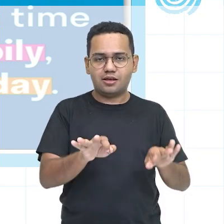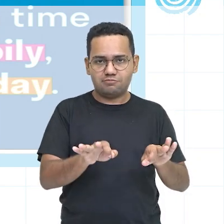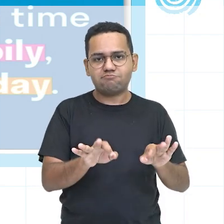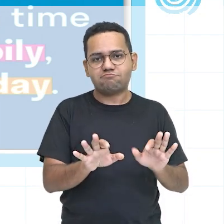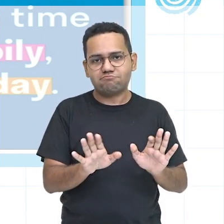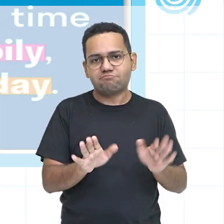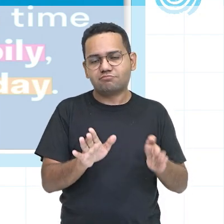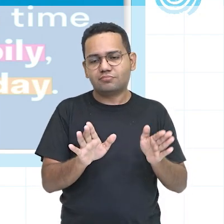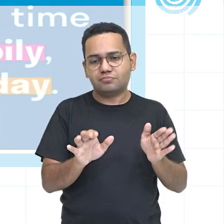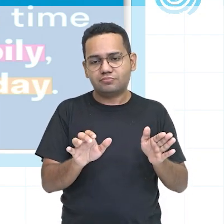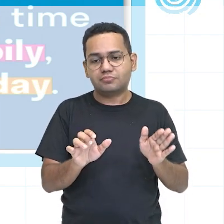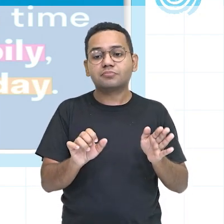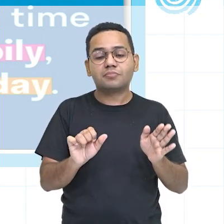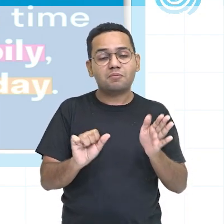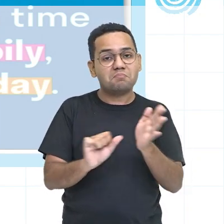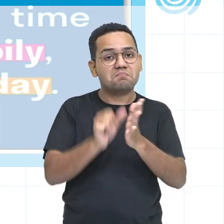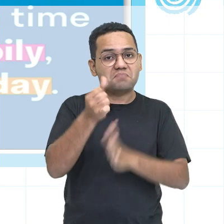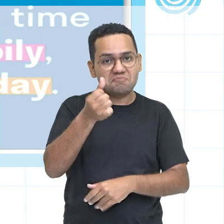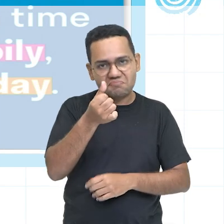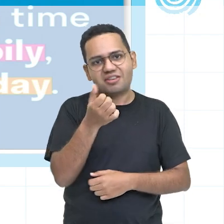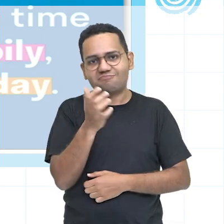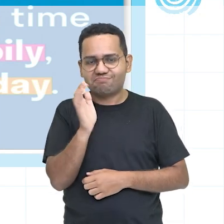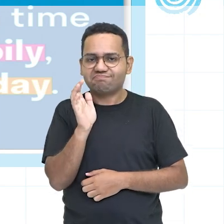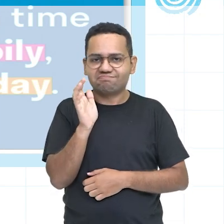pela primeira vez. First bell. Bell, então,